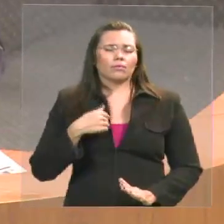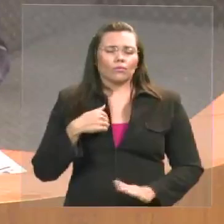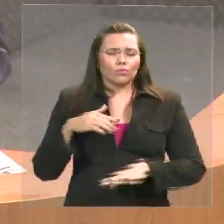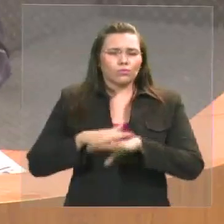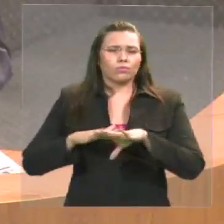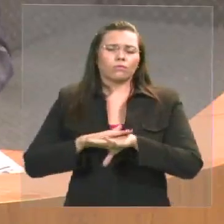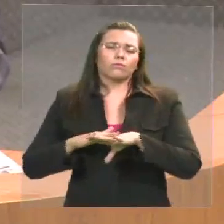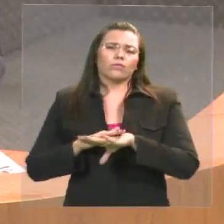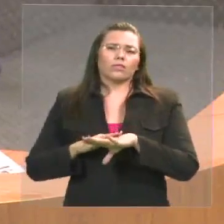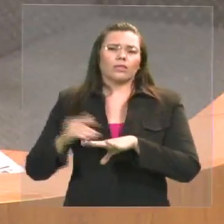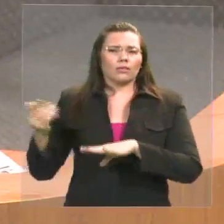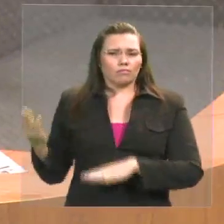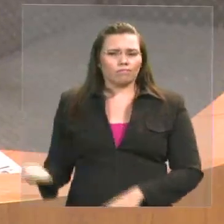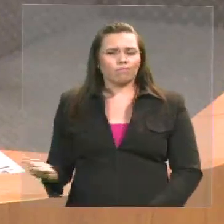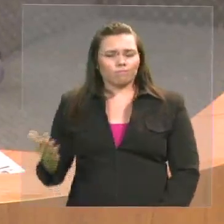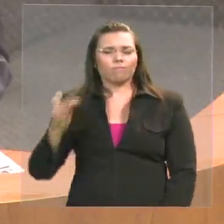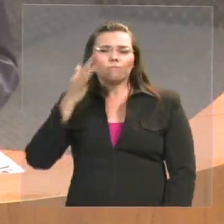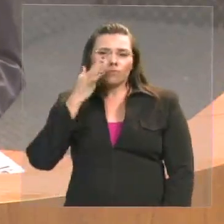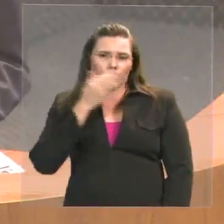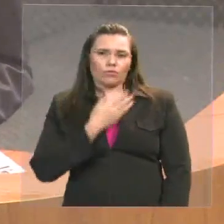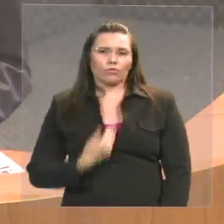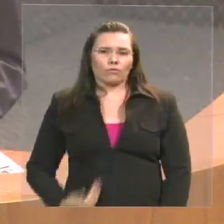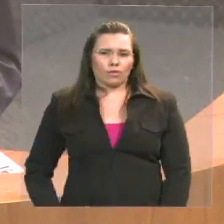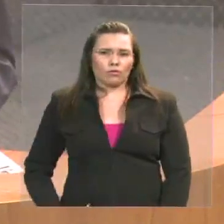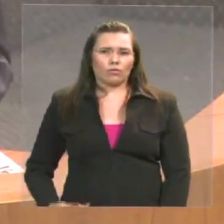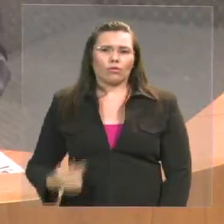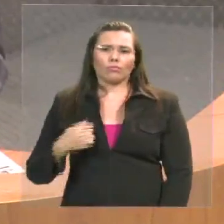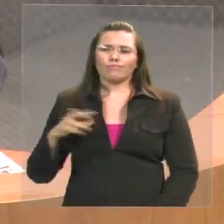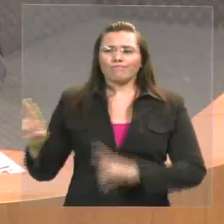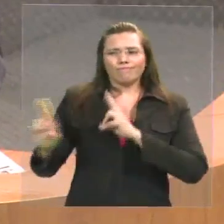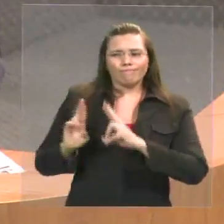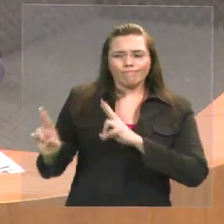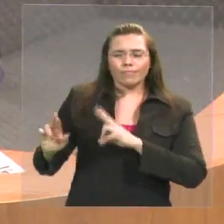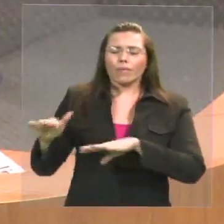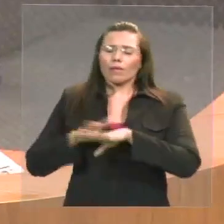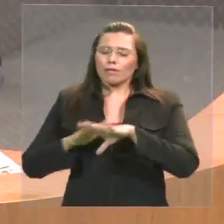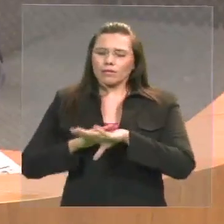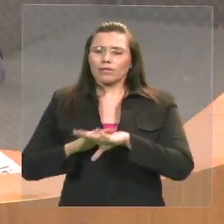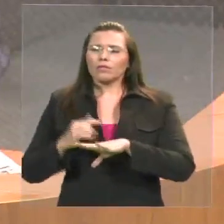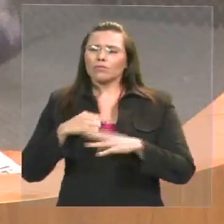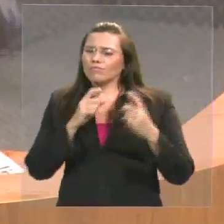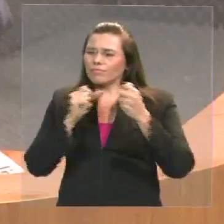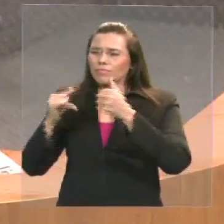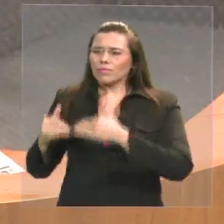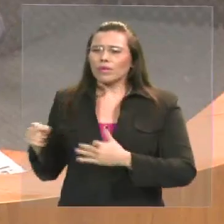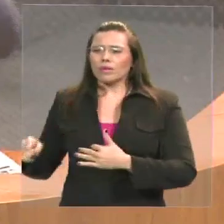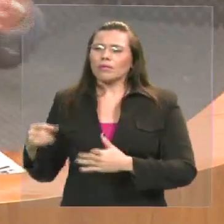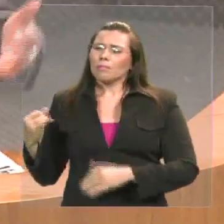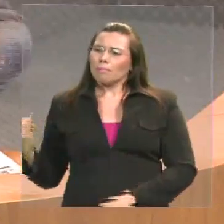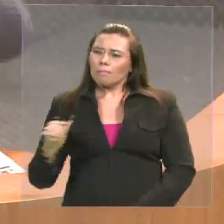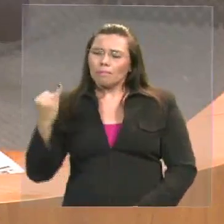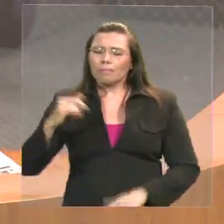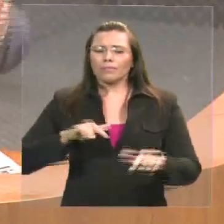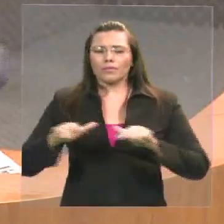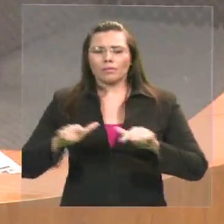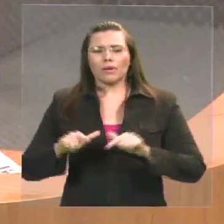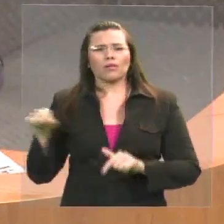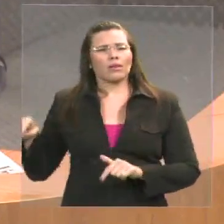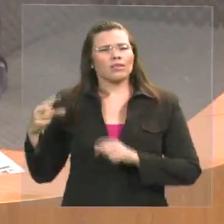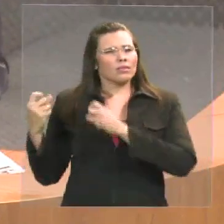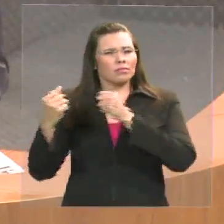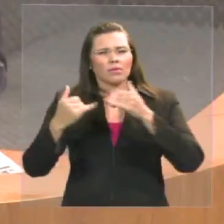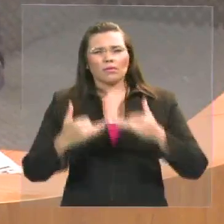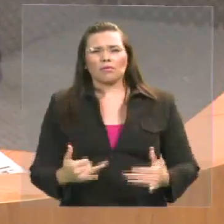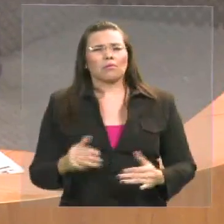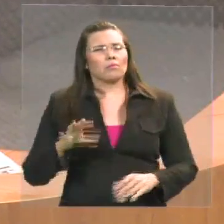tive a oportunidade de conversar com o governador, eu falava a ele de uma importante obra. Ele falou das mais de 500 obras tocadas em